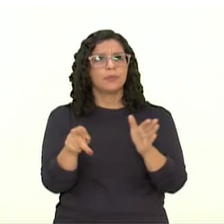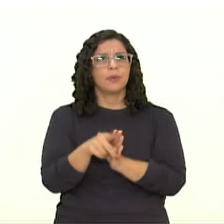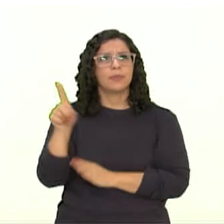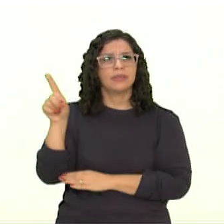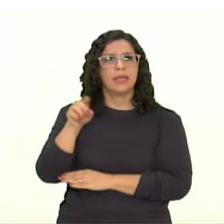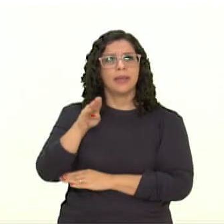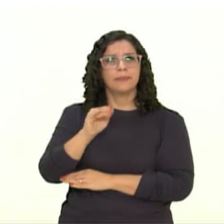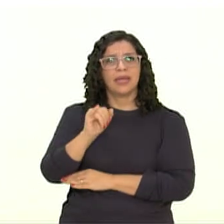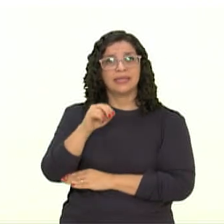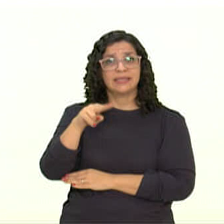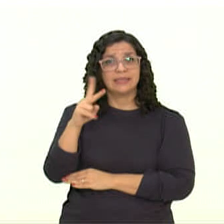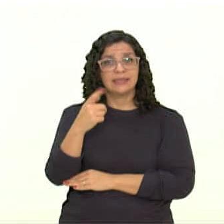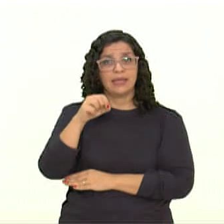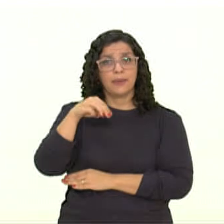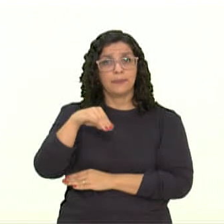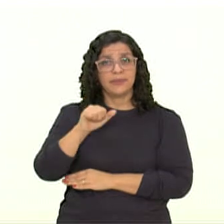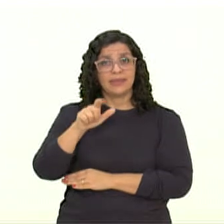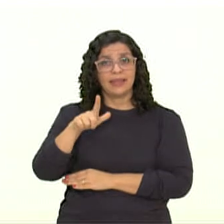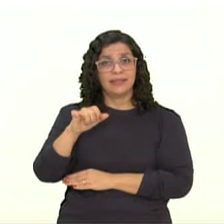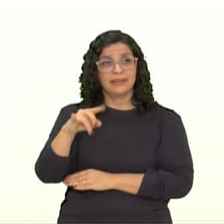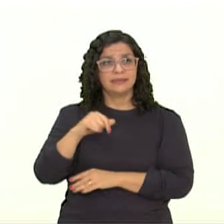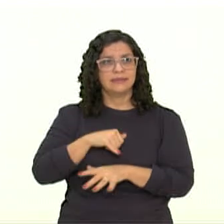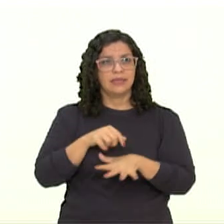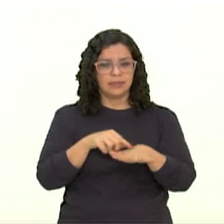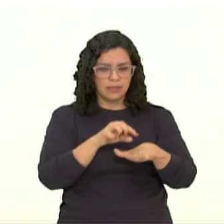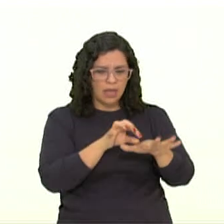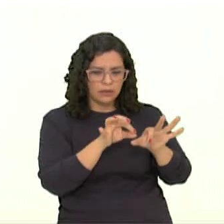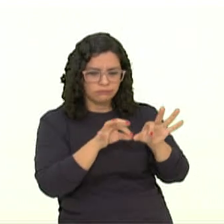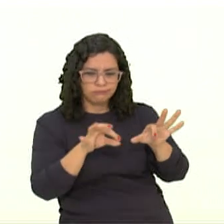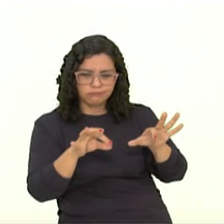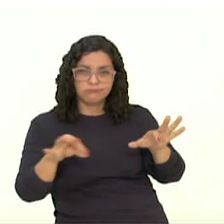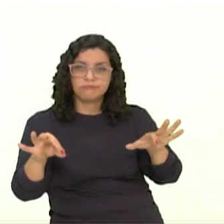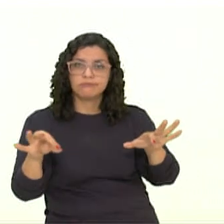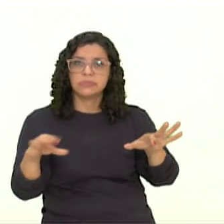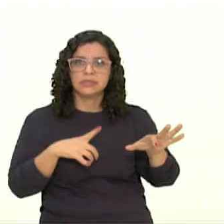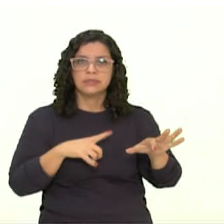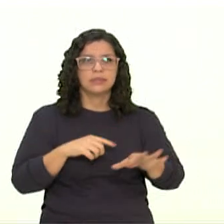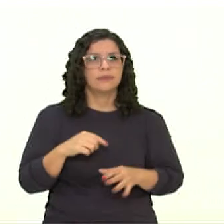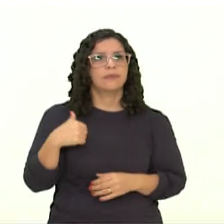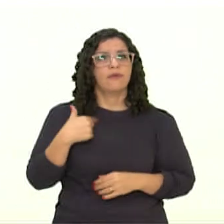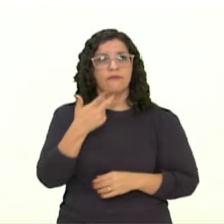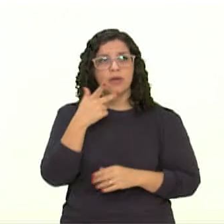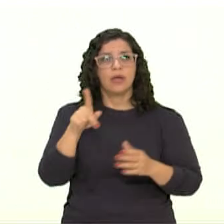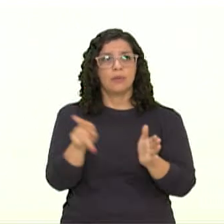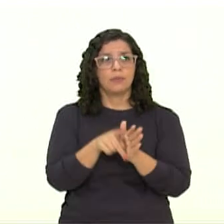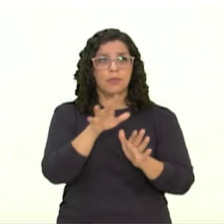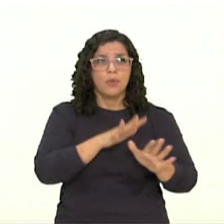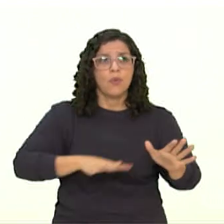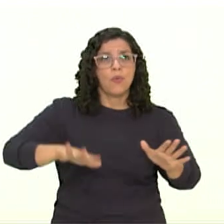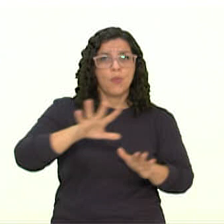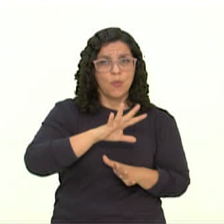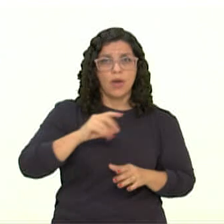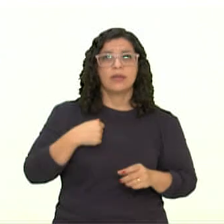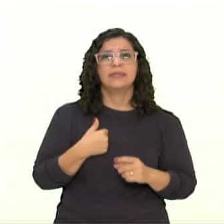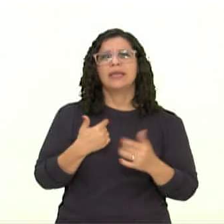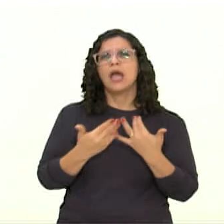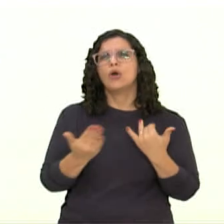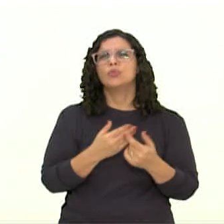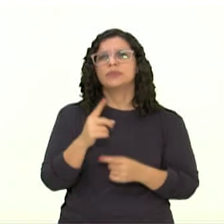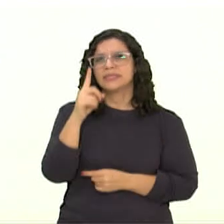de mielina no axônio, que seria nessa parte do prolongamento, né? As porções do axônio nas quais há